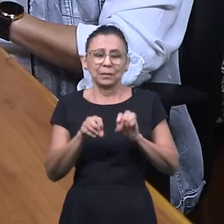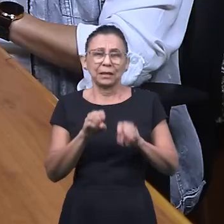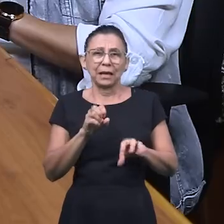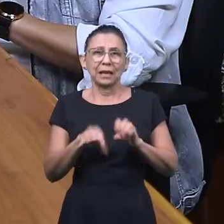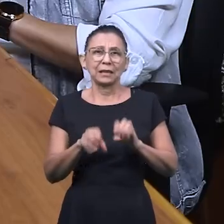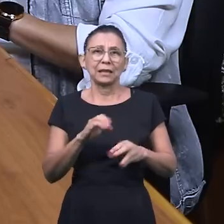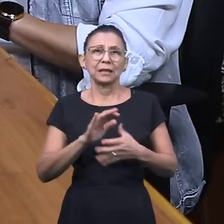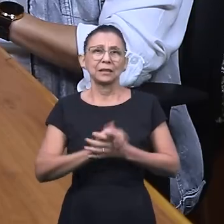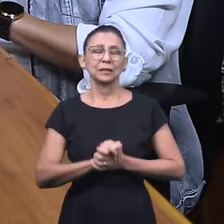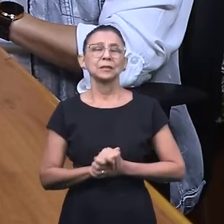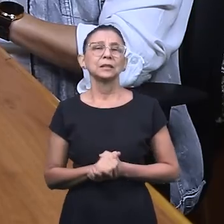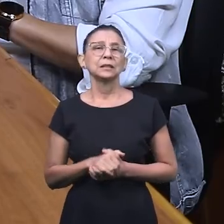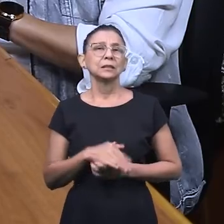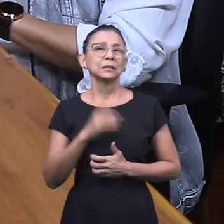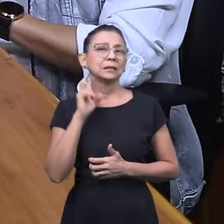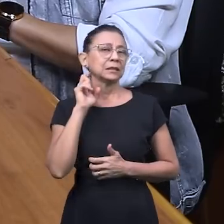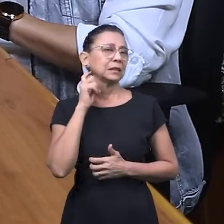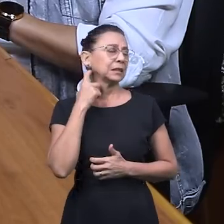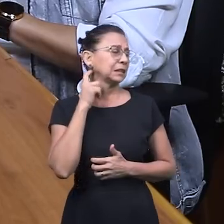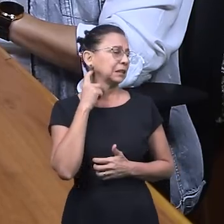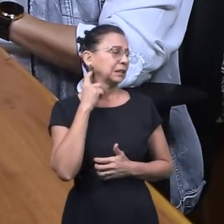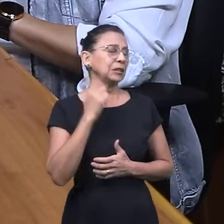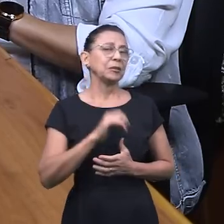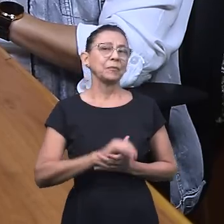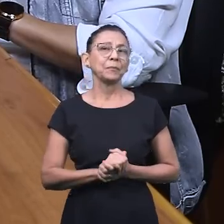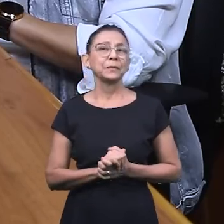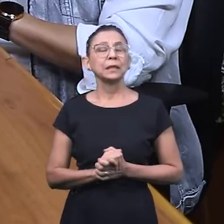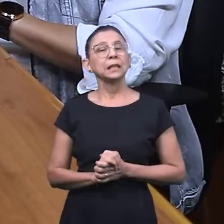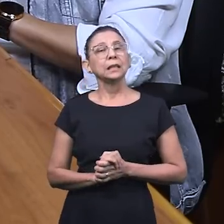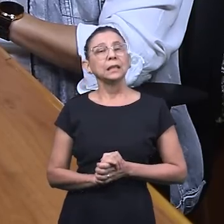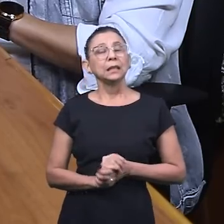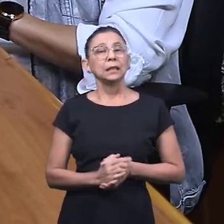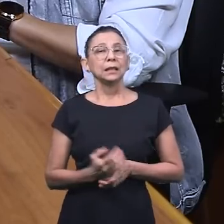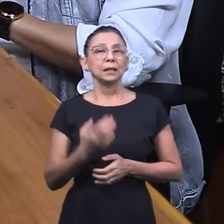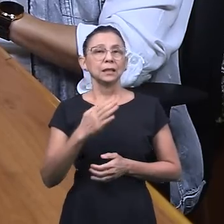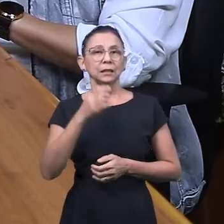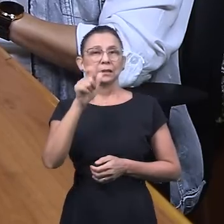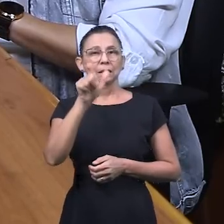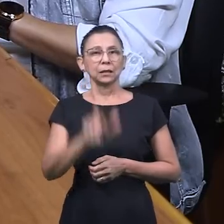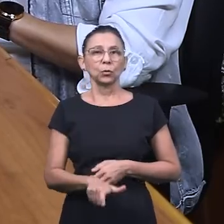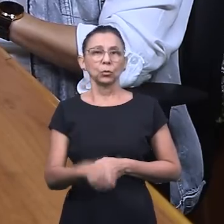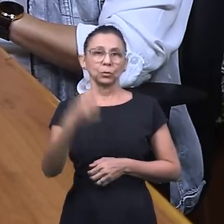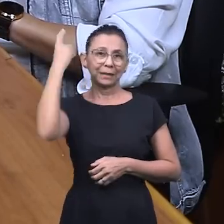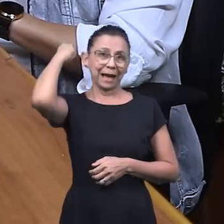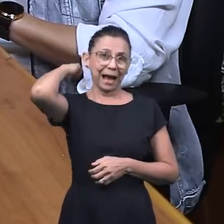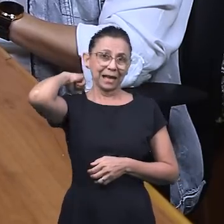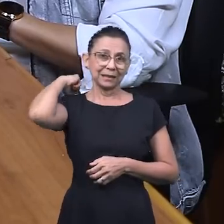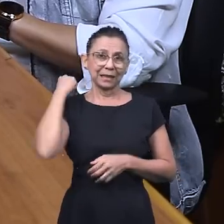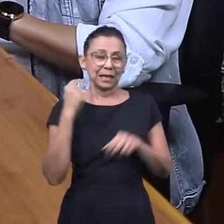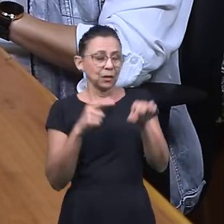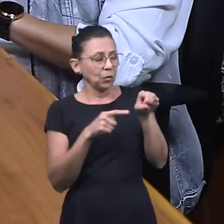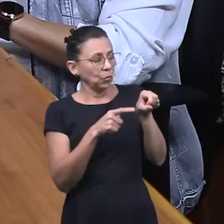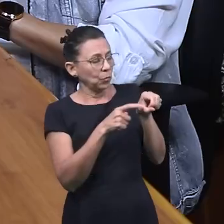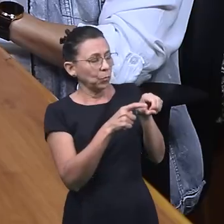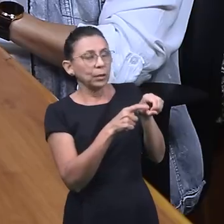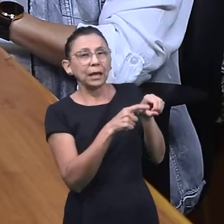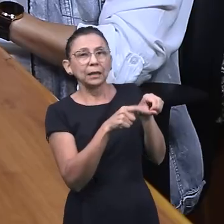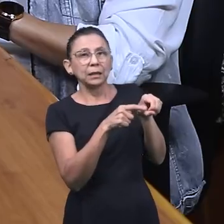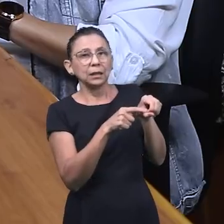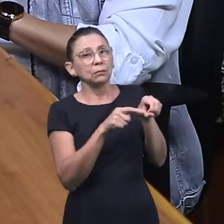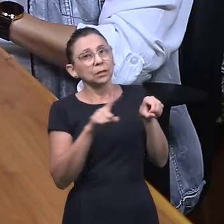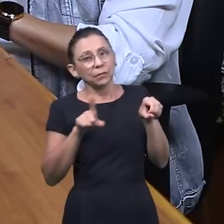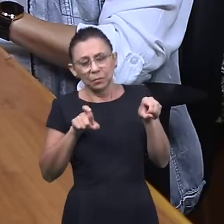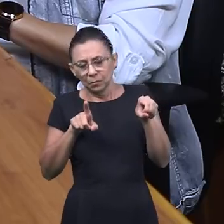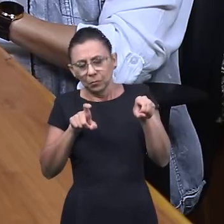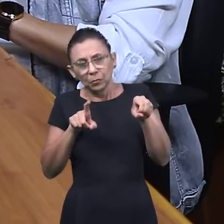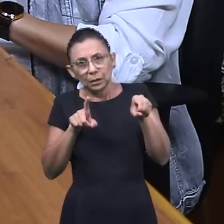uma fístula bem pequenininha, um buraquinho bem pequenininho, próximo do local da cirurgia, que não foi visto quando ela foi operada a primeira vez. E ali as bactérias vieram